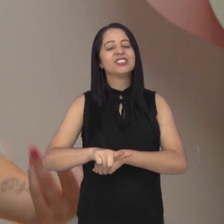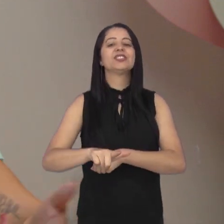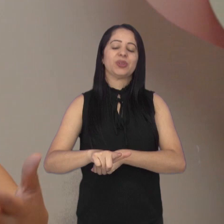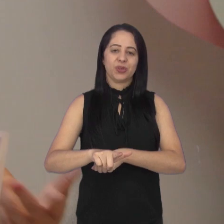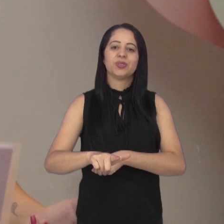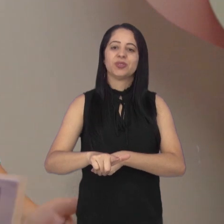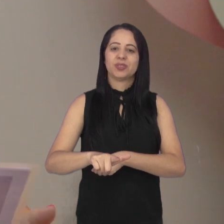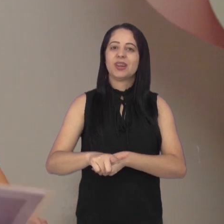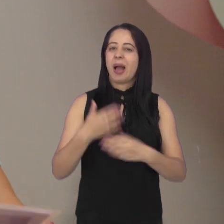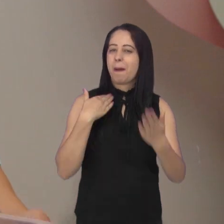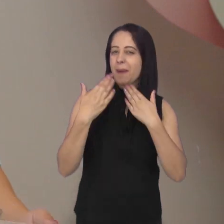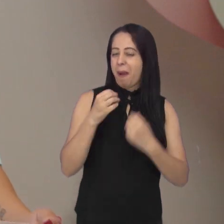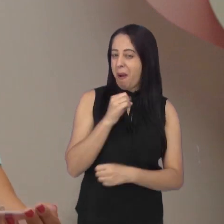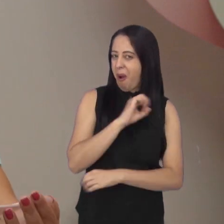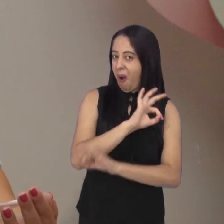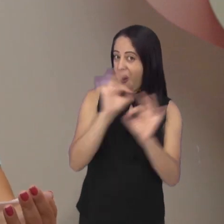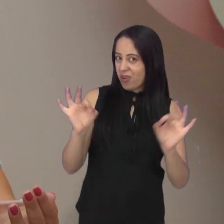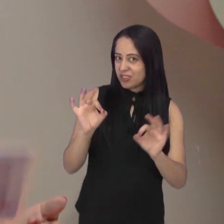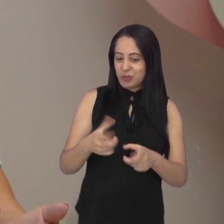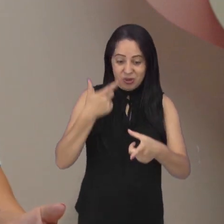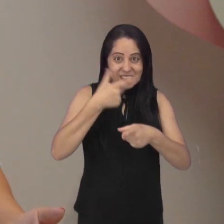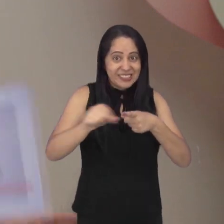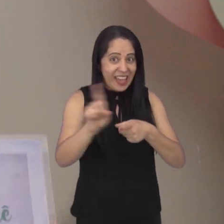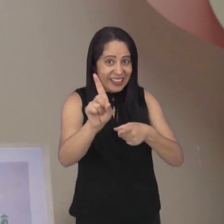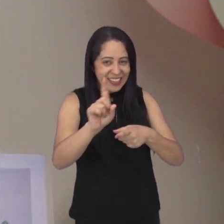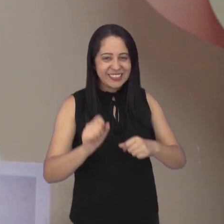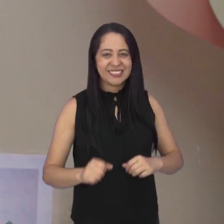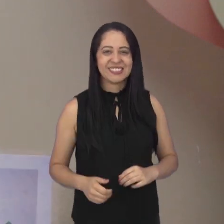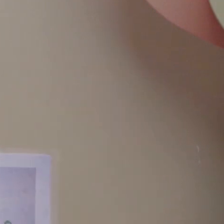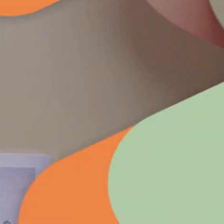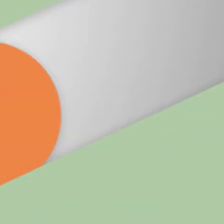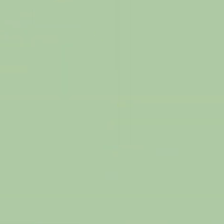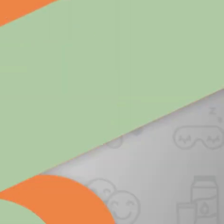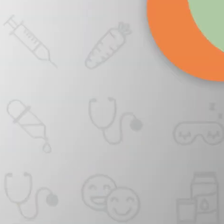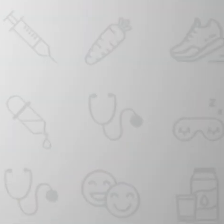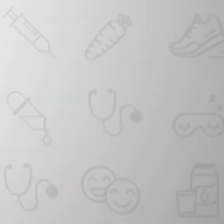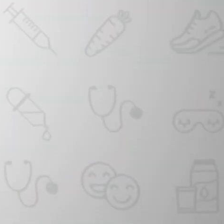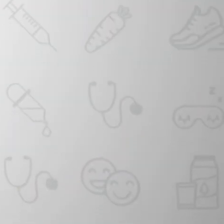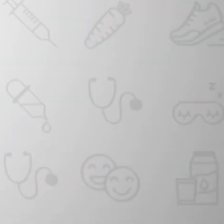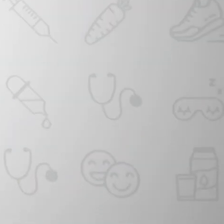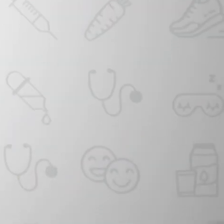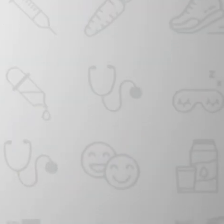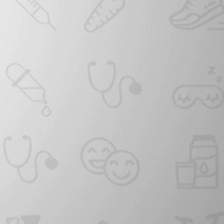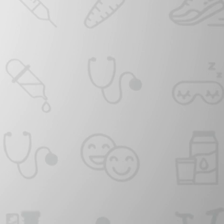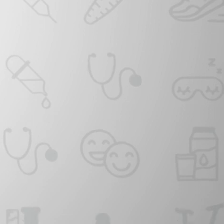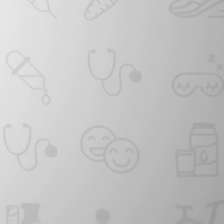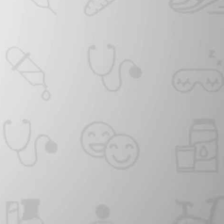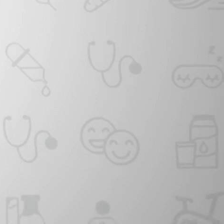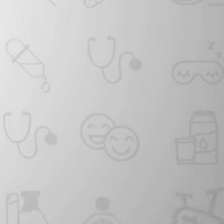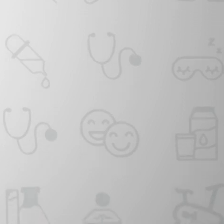com outras dicas, porque o papo aqui tá bom, hein? Fica aí, a gente volta já já.